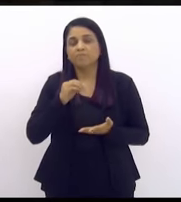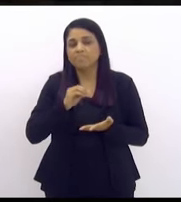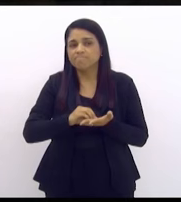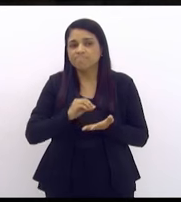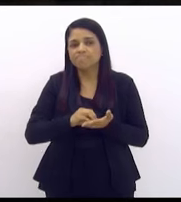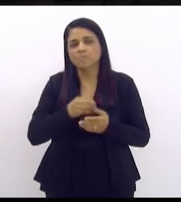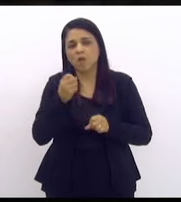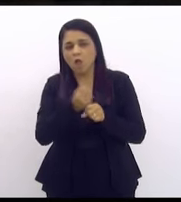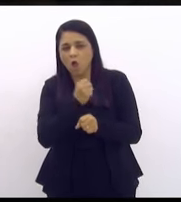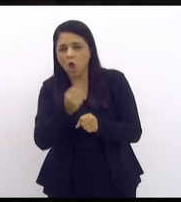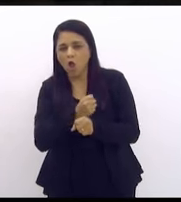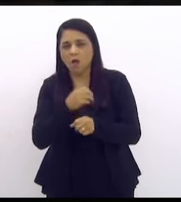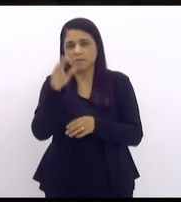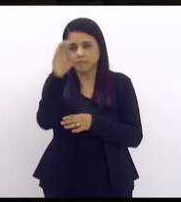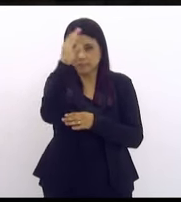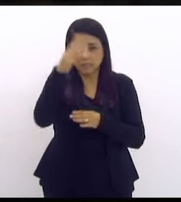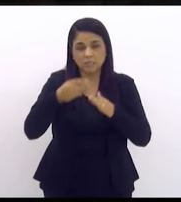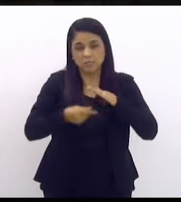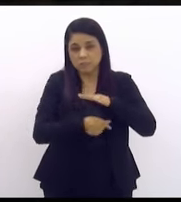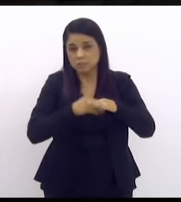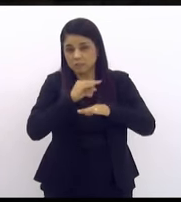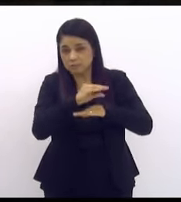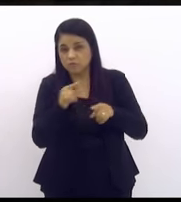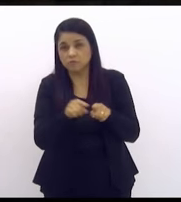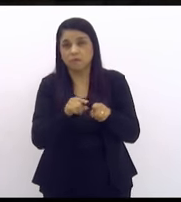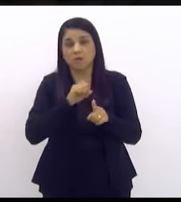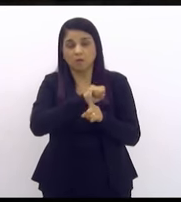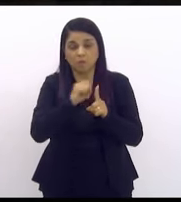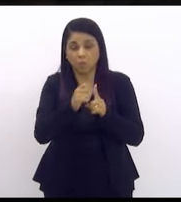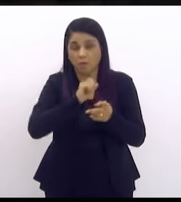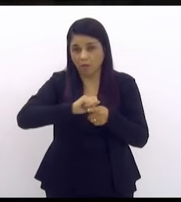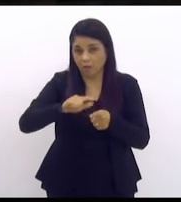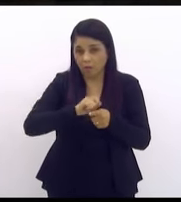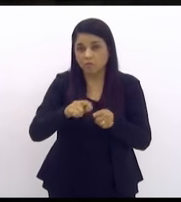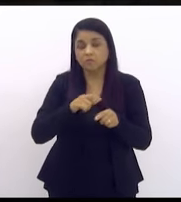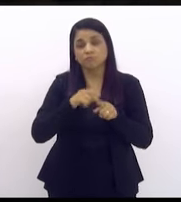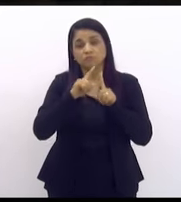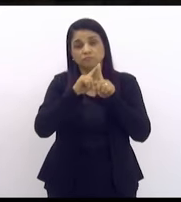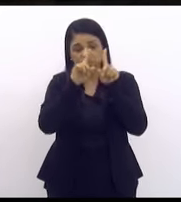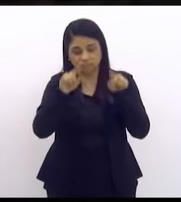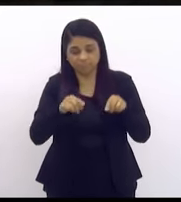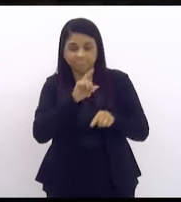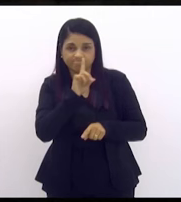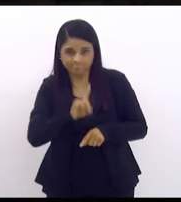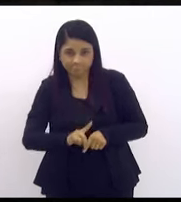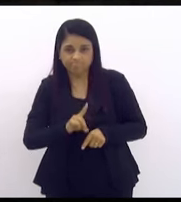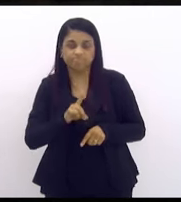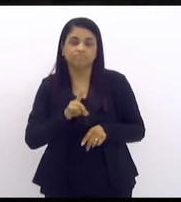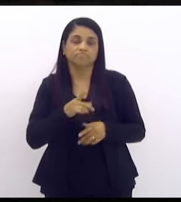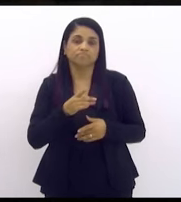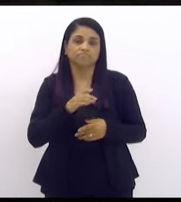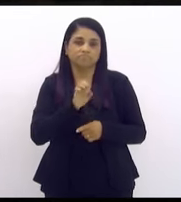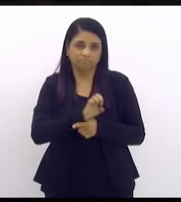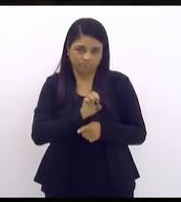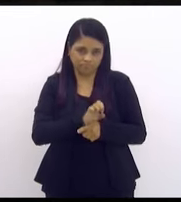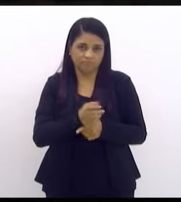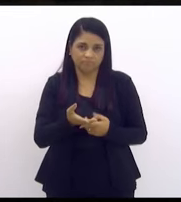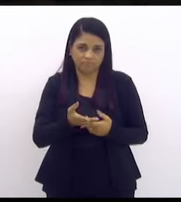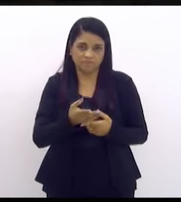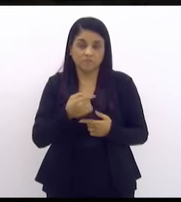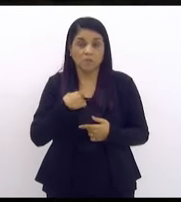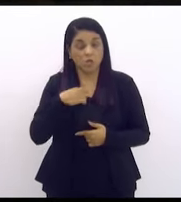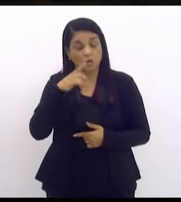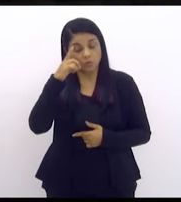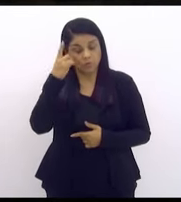que está devendo as sirenes, que está devendo o aluguel social, que está devendo tantos direitos dos servidores e servidoras estaduais. Eu sou o